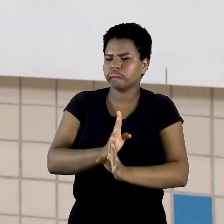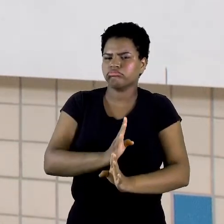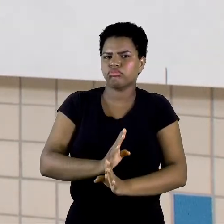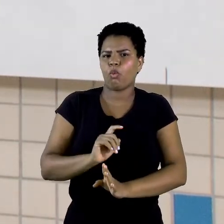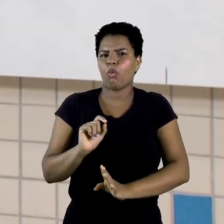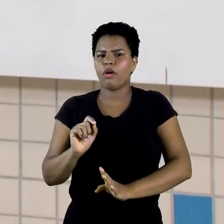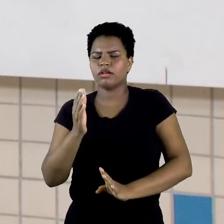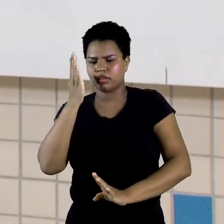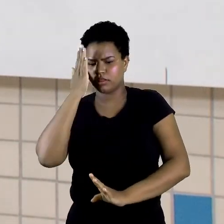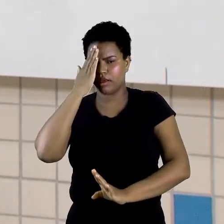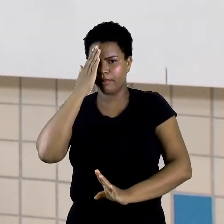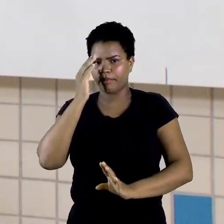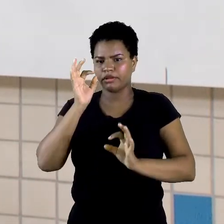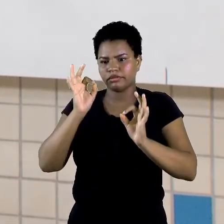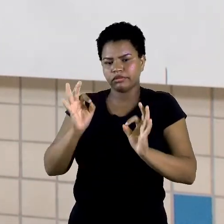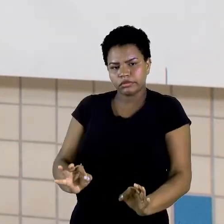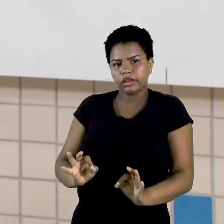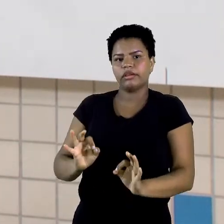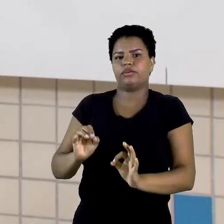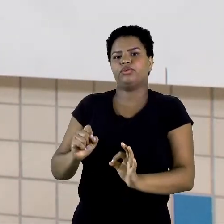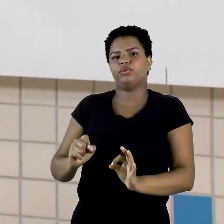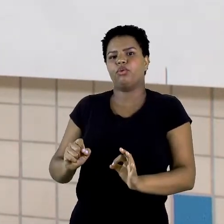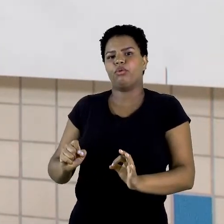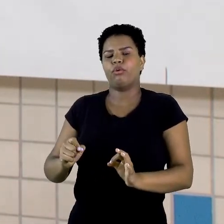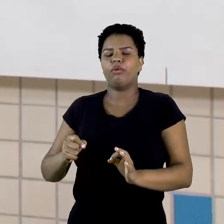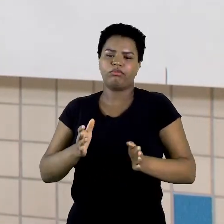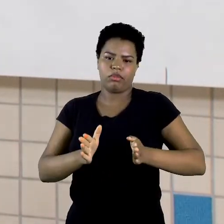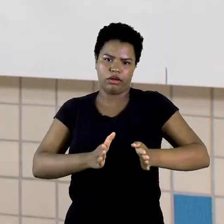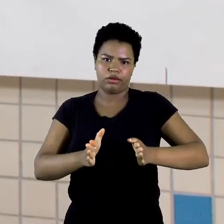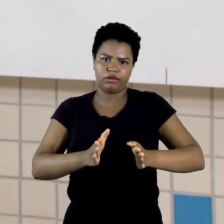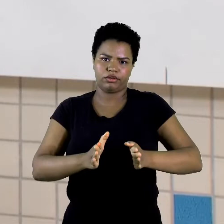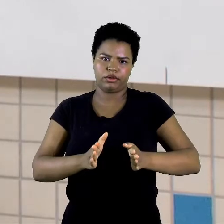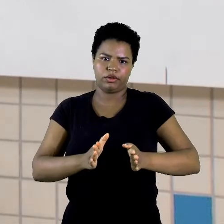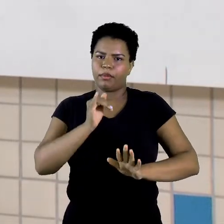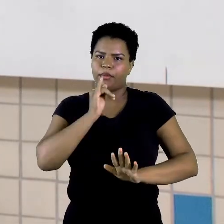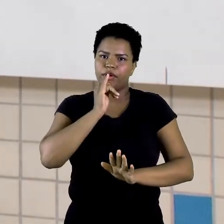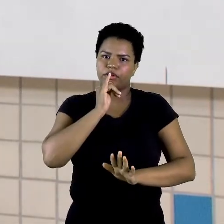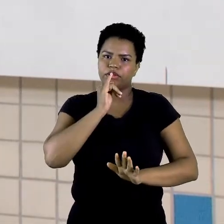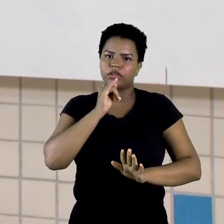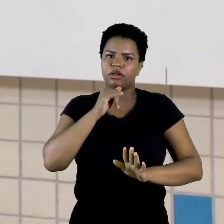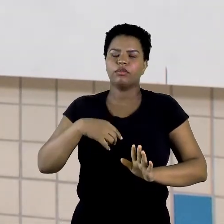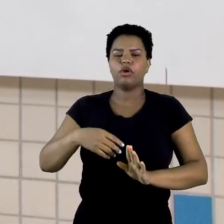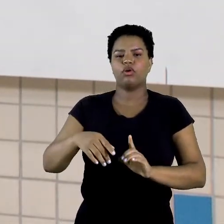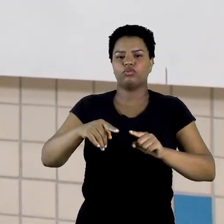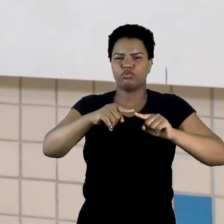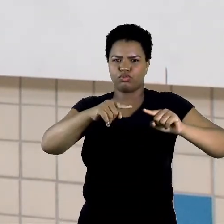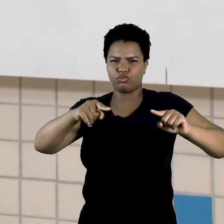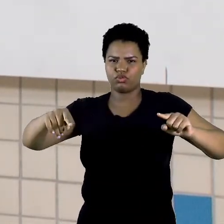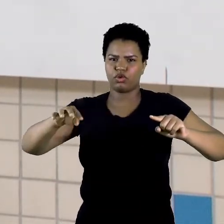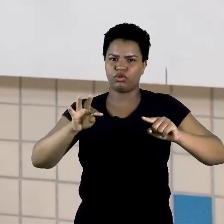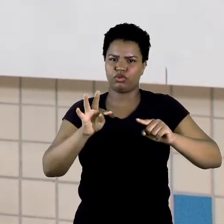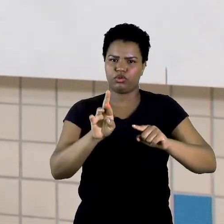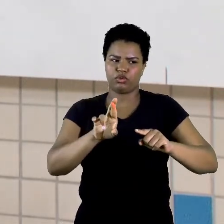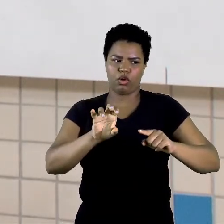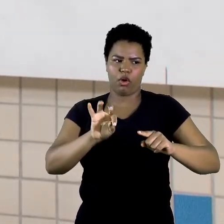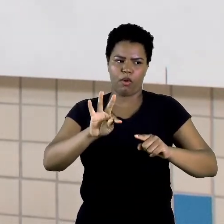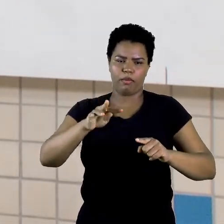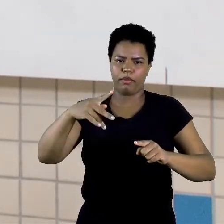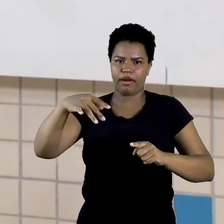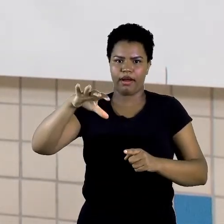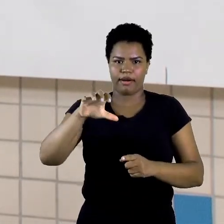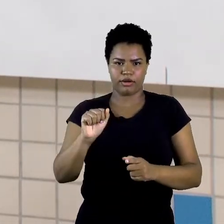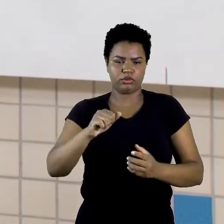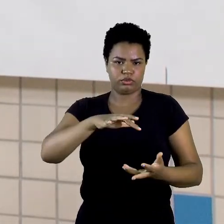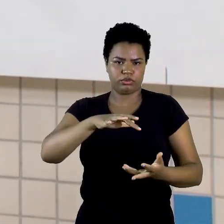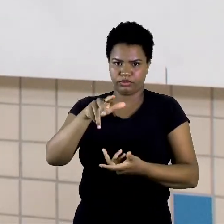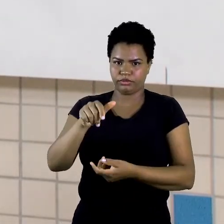estações, como é o caso de regiões localizadas nas zonas trópicas do mundo. Agora nós vamos